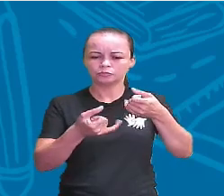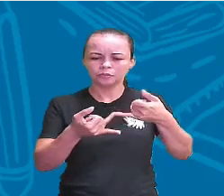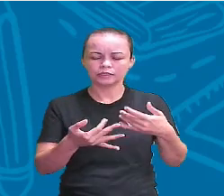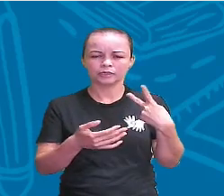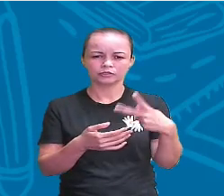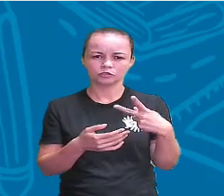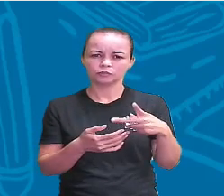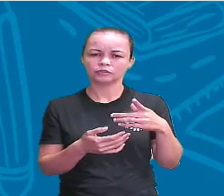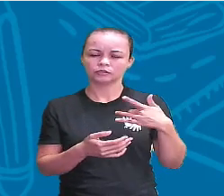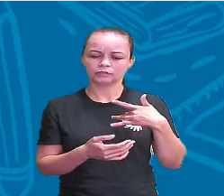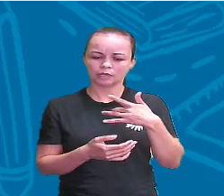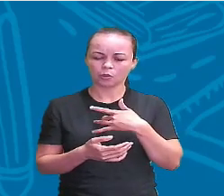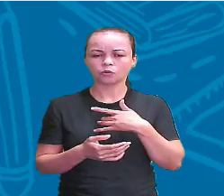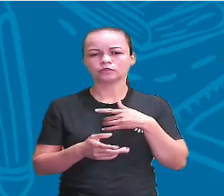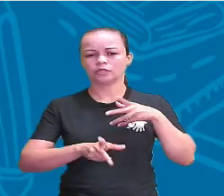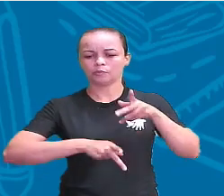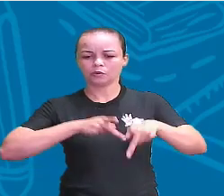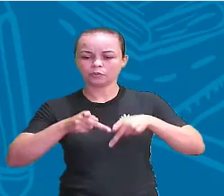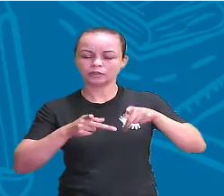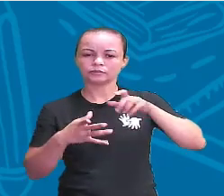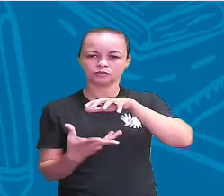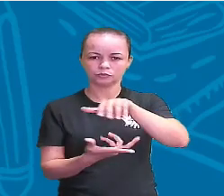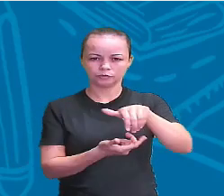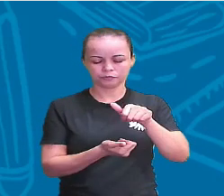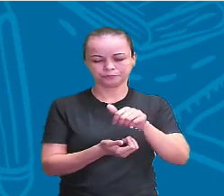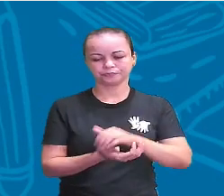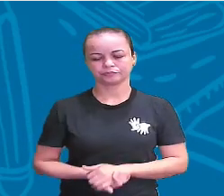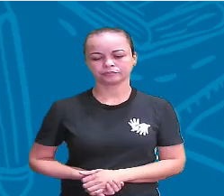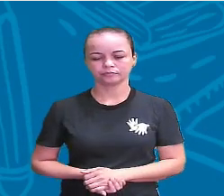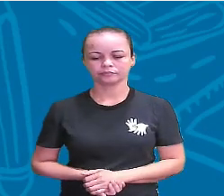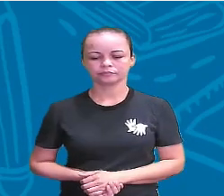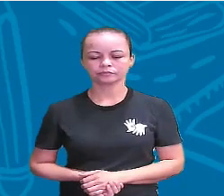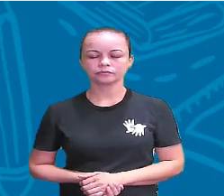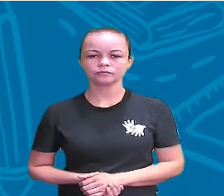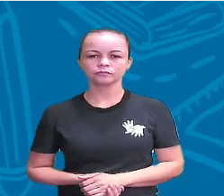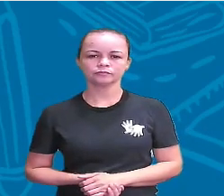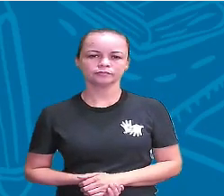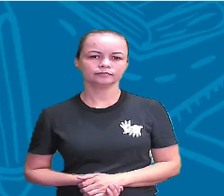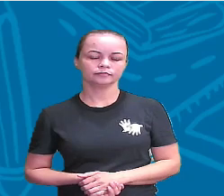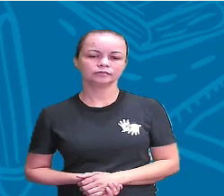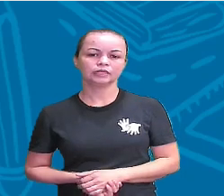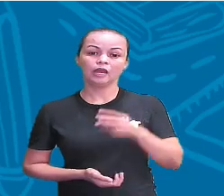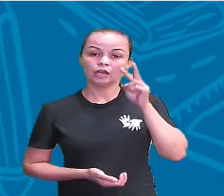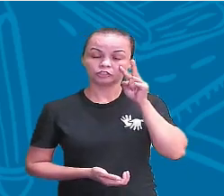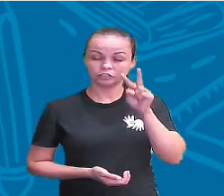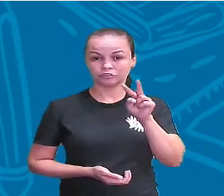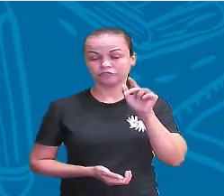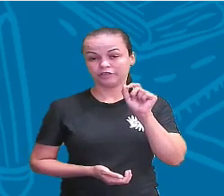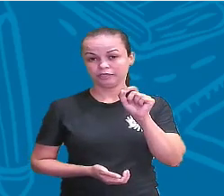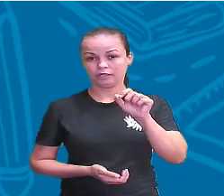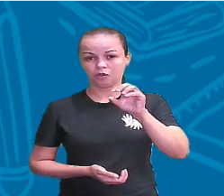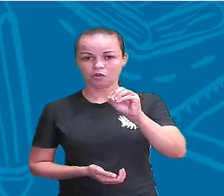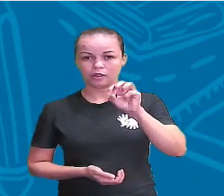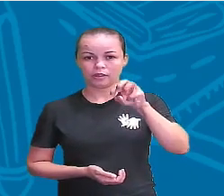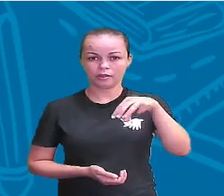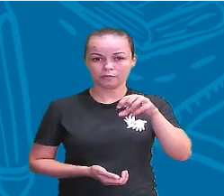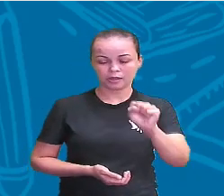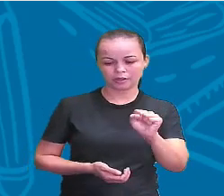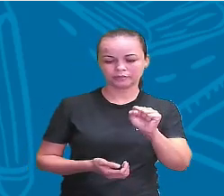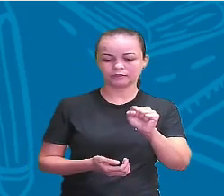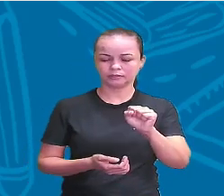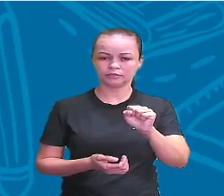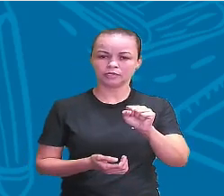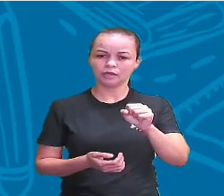saúde, tá certo? Da população mundial. E a gente vai ver que a OMS, segundo ela, o conceito de